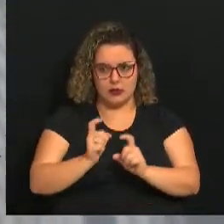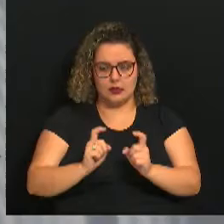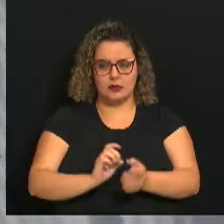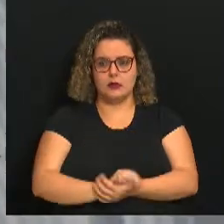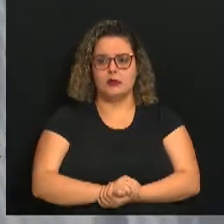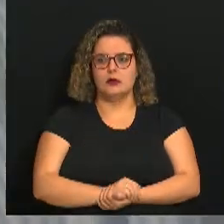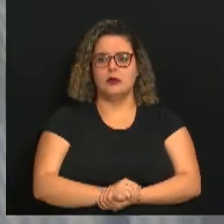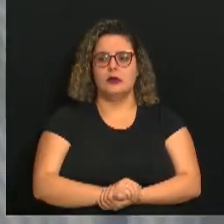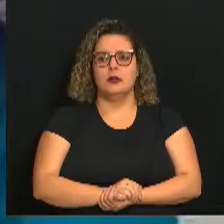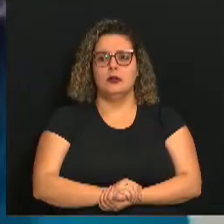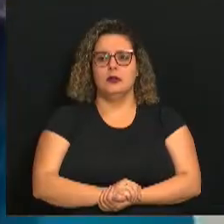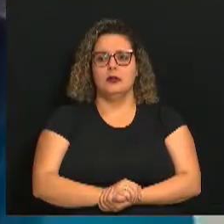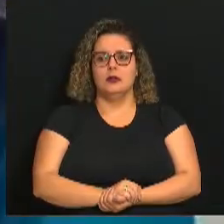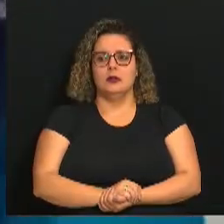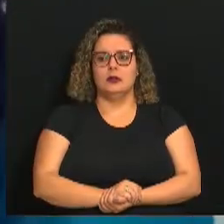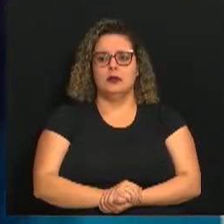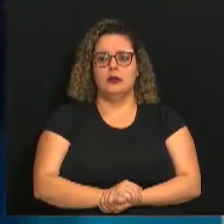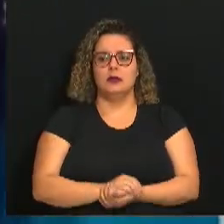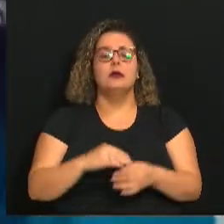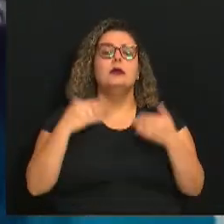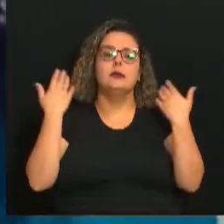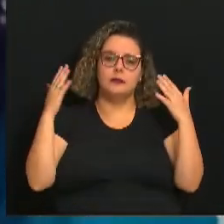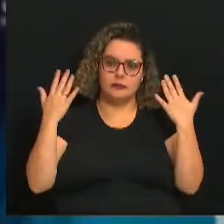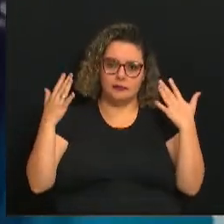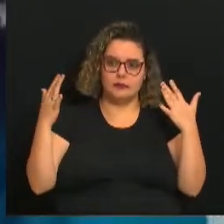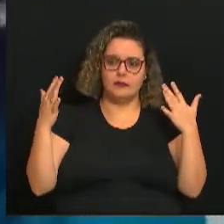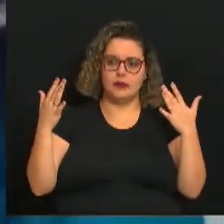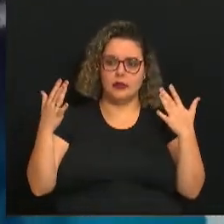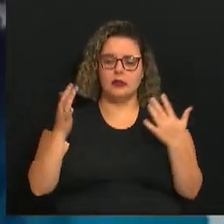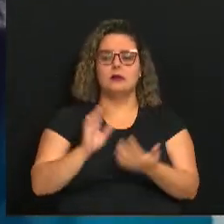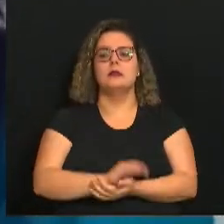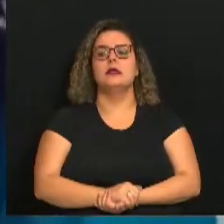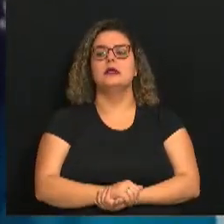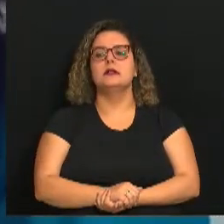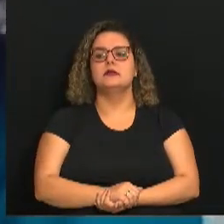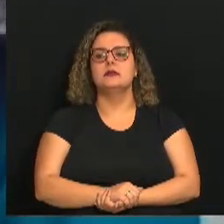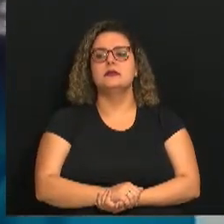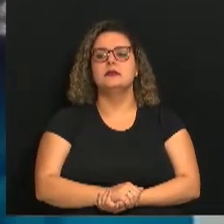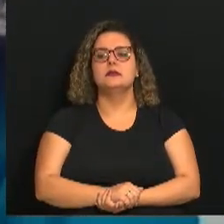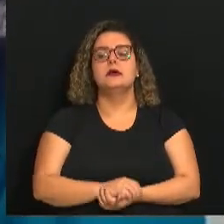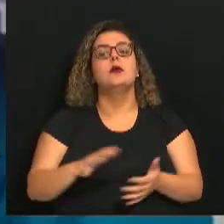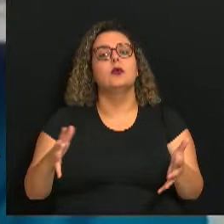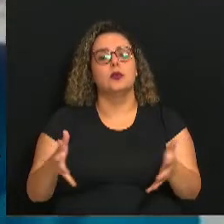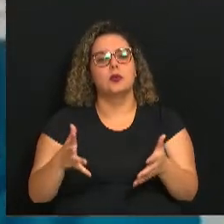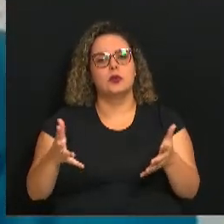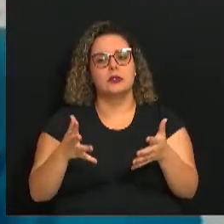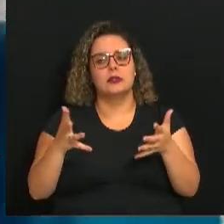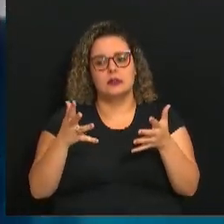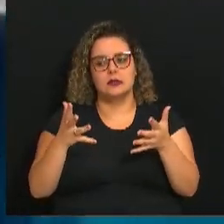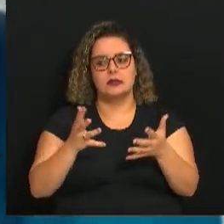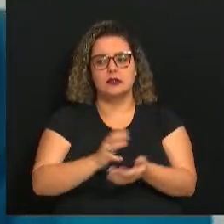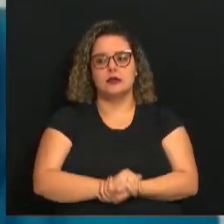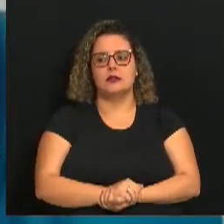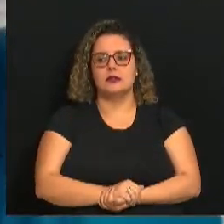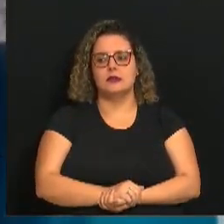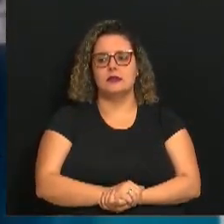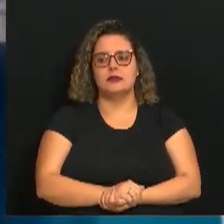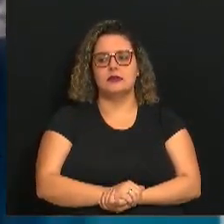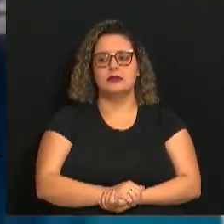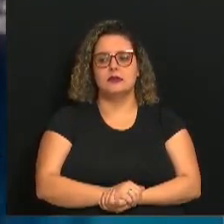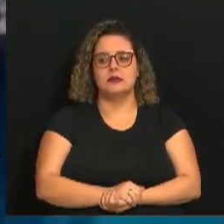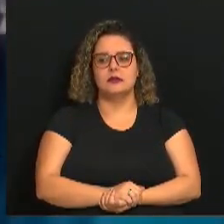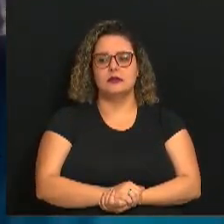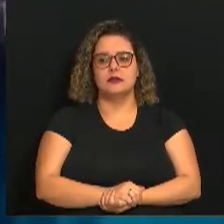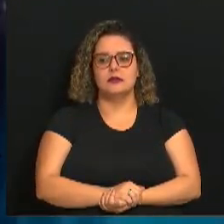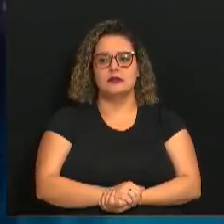Não, só falar, parabenizar aí a iniciativa, né? Embora eu havia feito